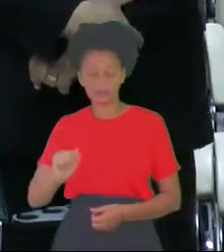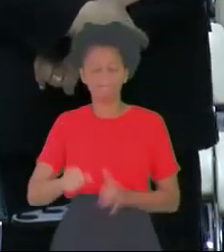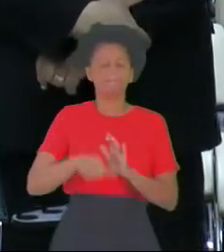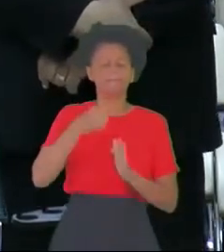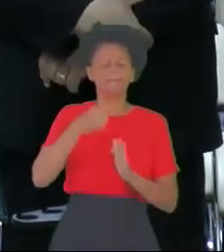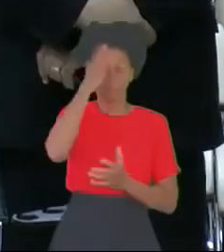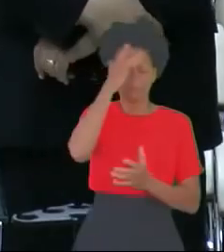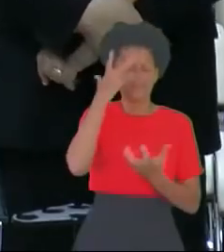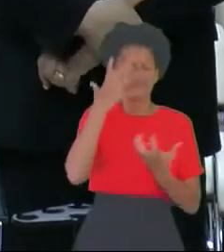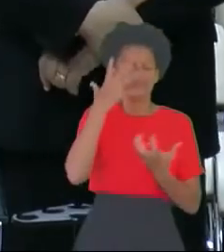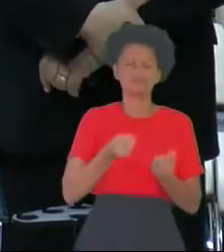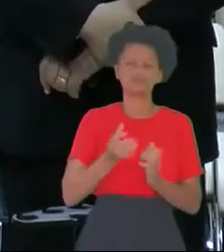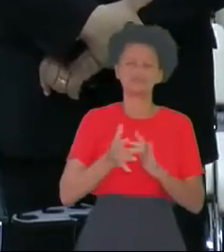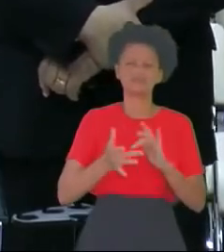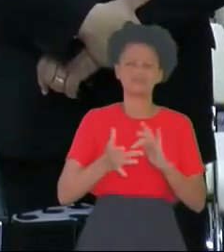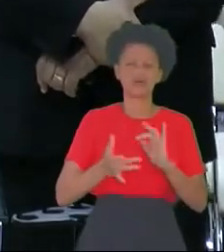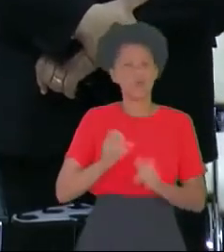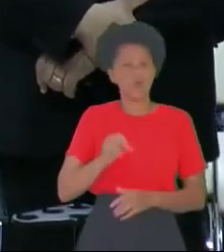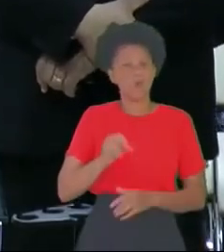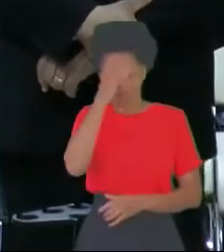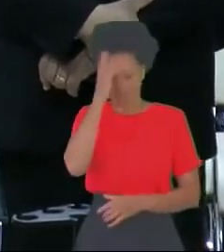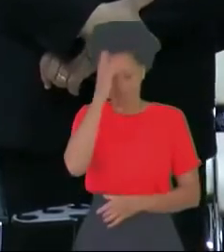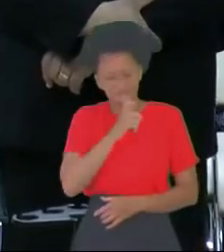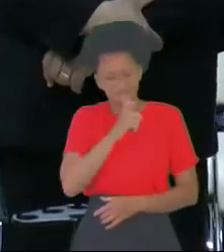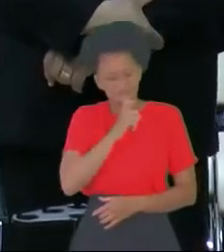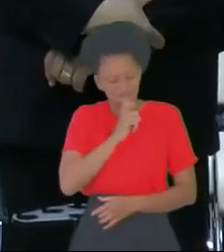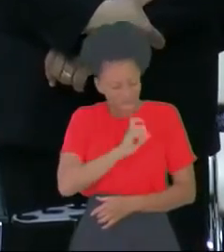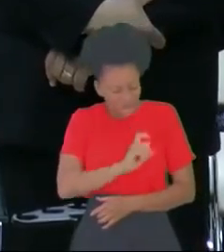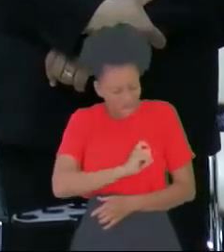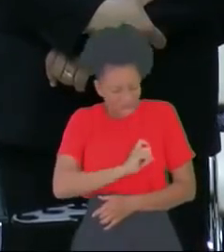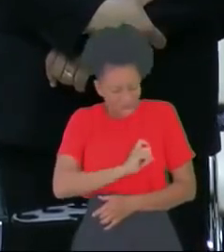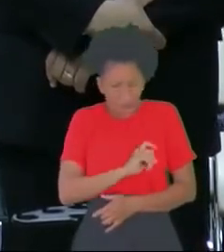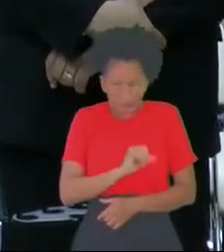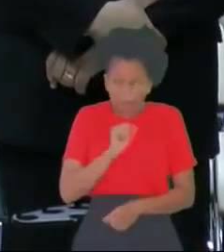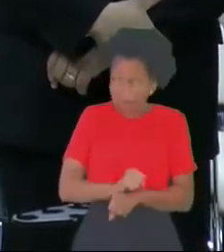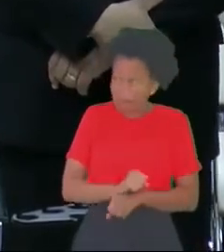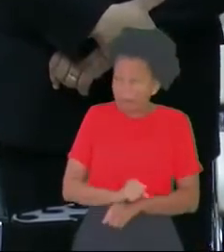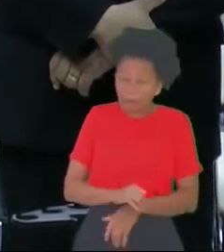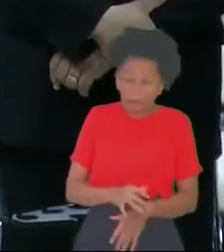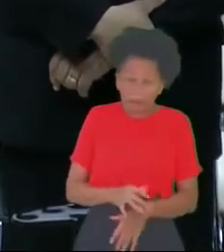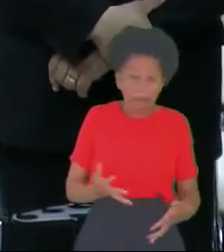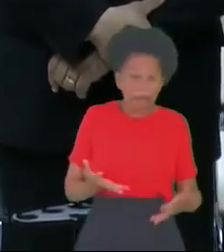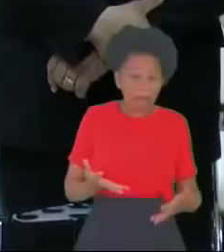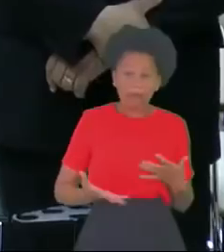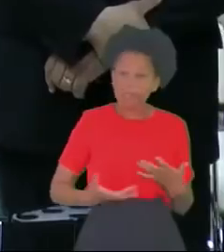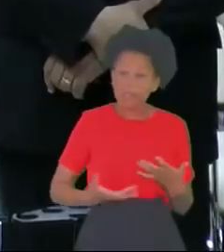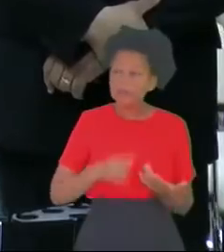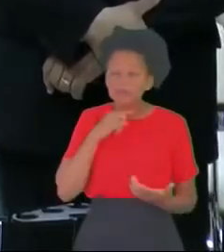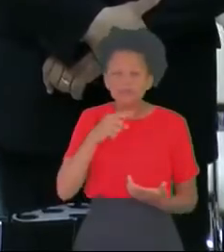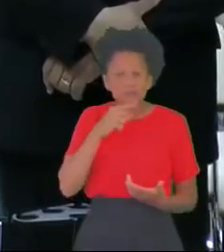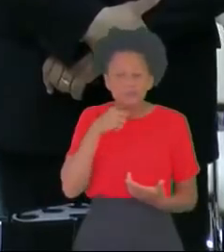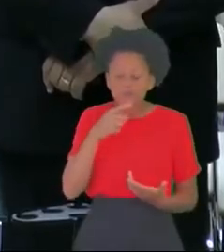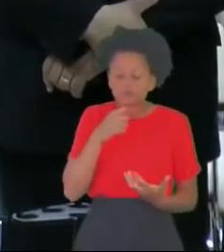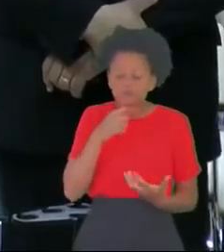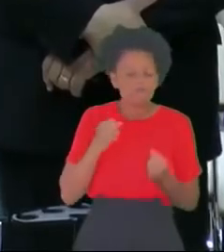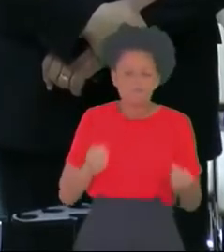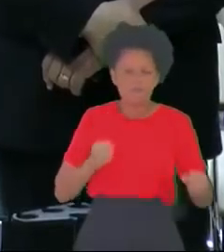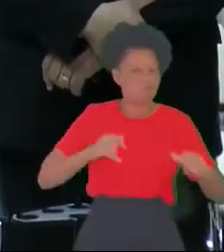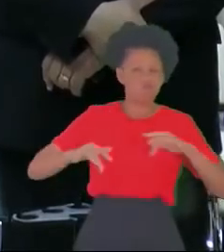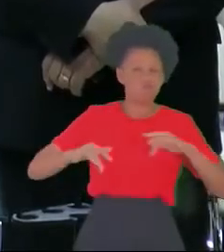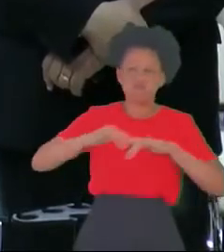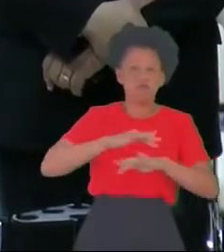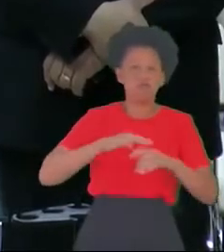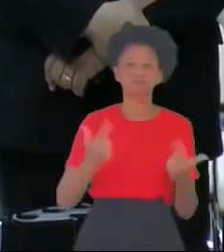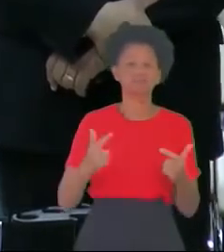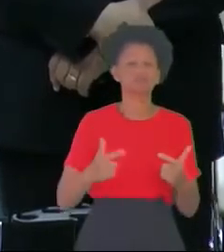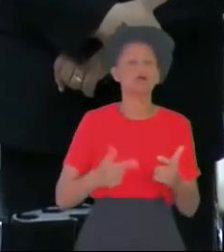Jesus? Ou alguém que está frio, alguém que está apático, alguém que está indiferente. Onde está a primeira pessoa nesta noite, em